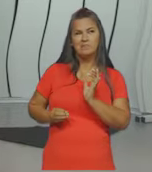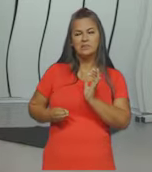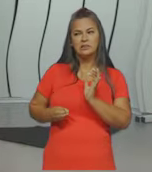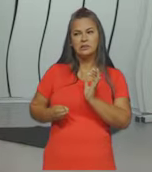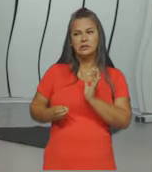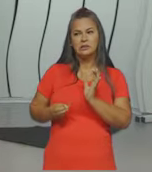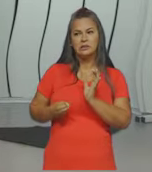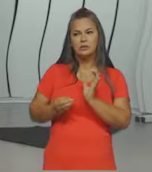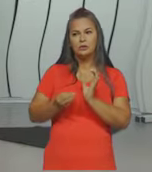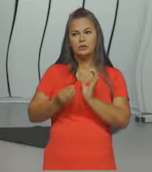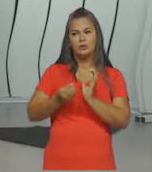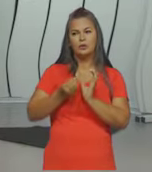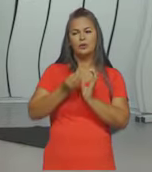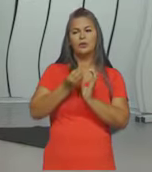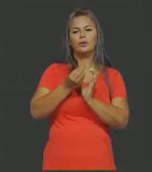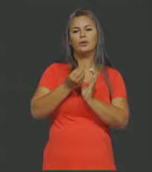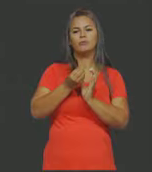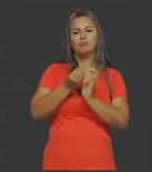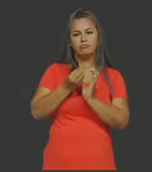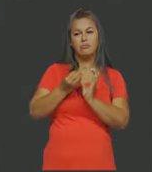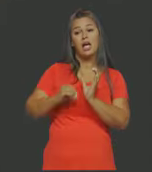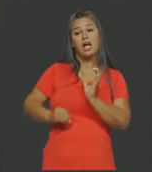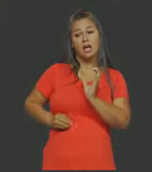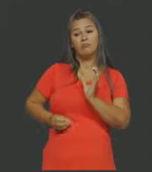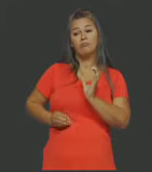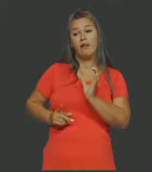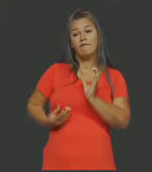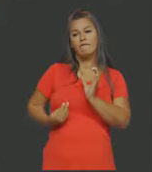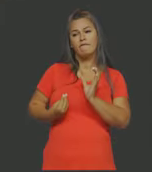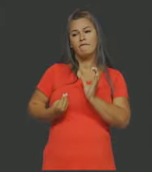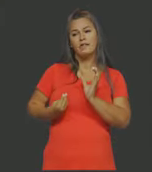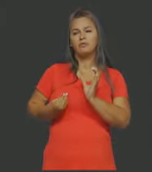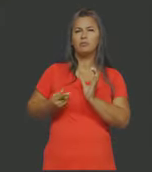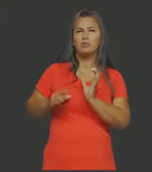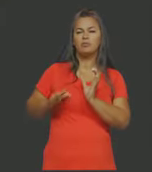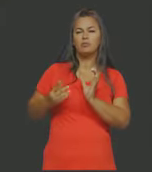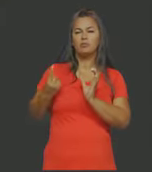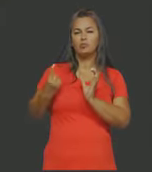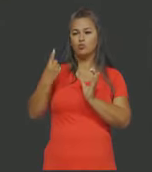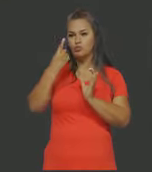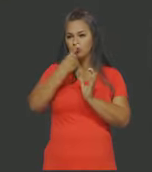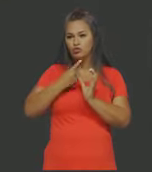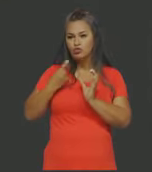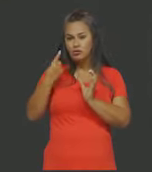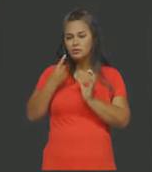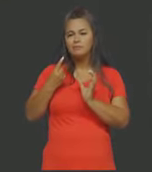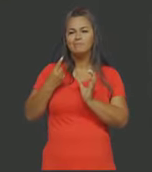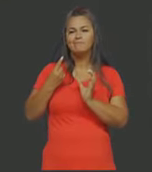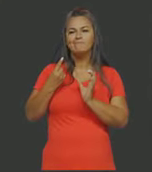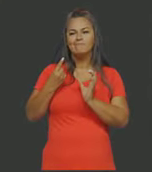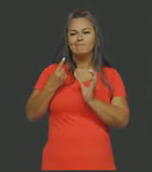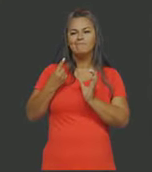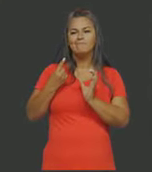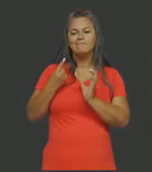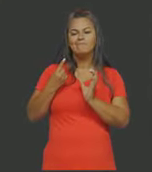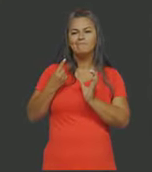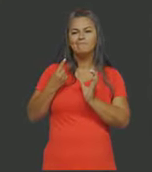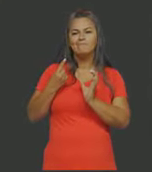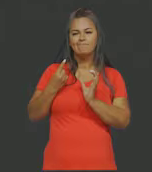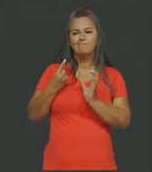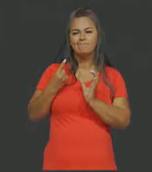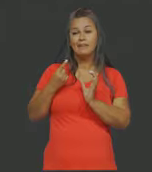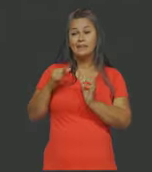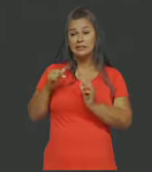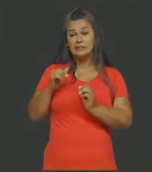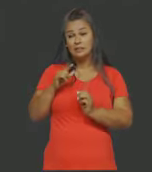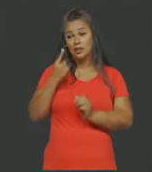dia, esse óvulo vai ficar vivo mais ou menos um dia, né? Depois ele vai